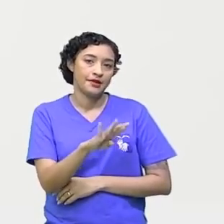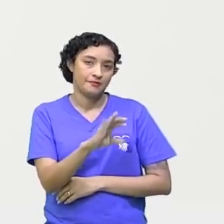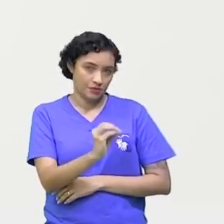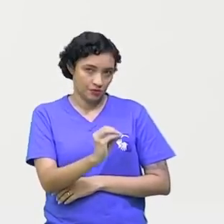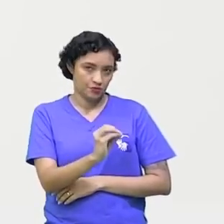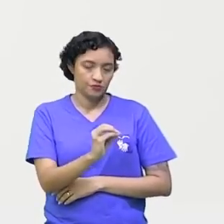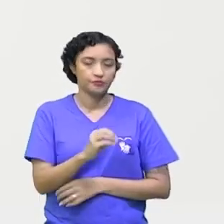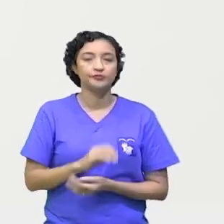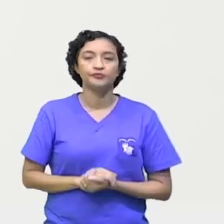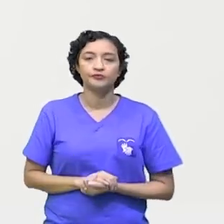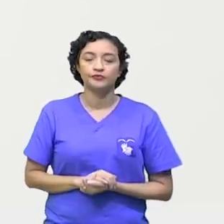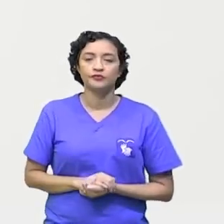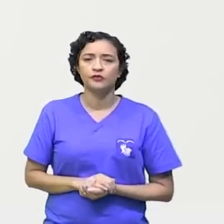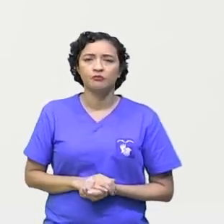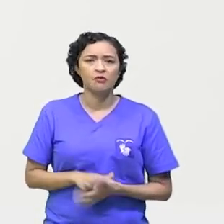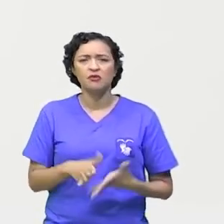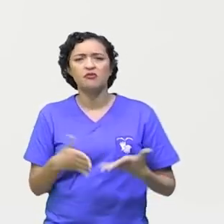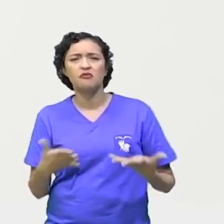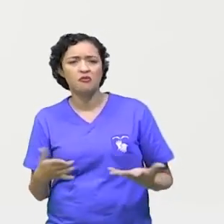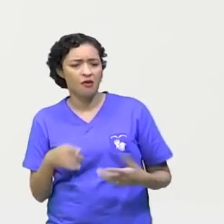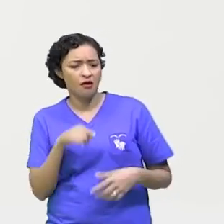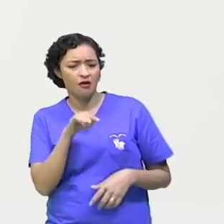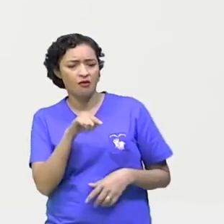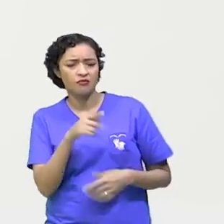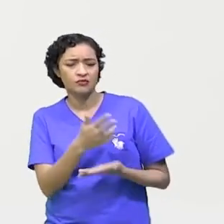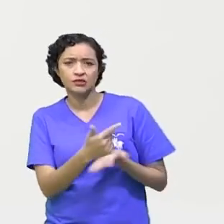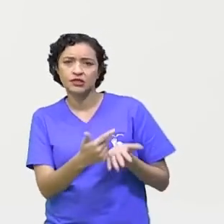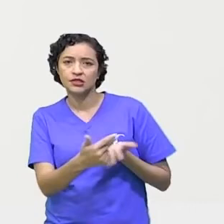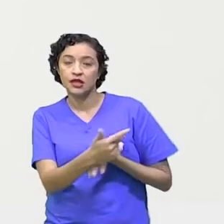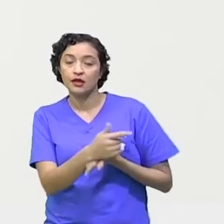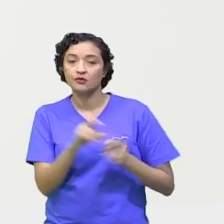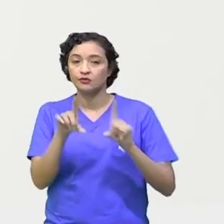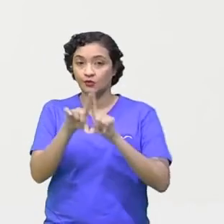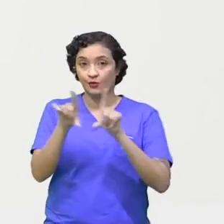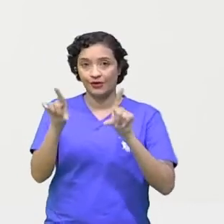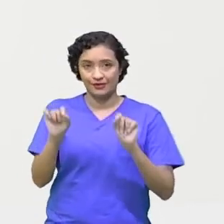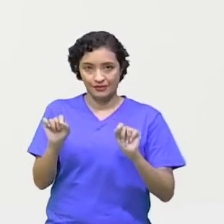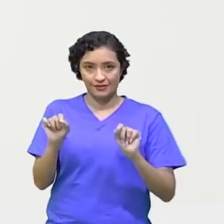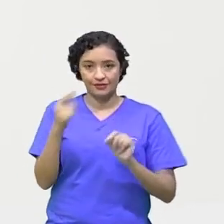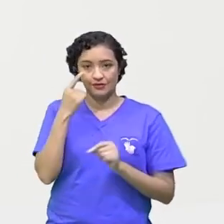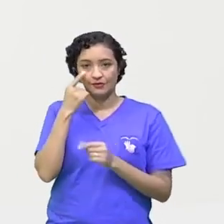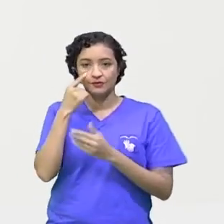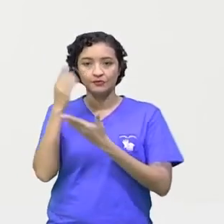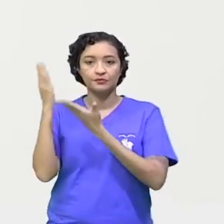Vamos supor que o professor queira o perímetro